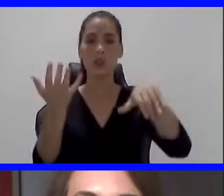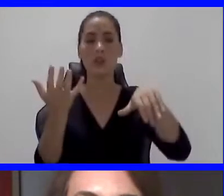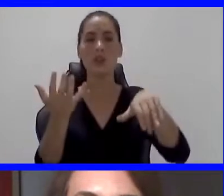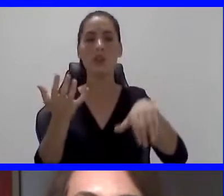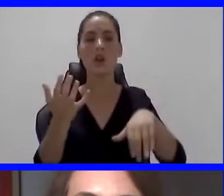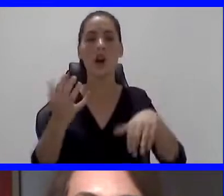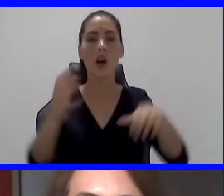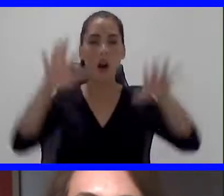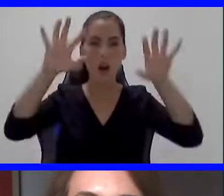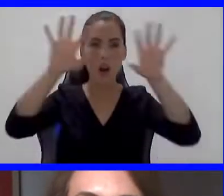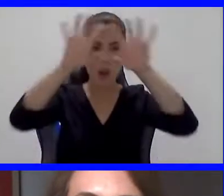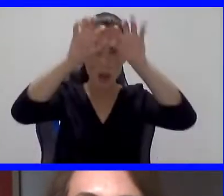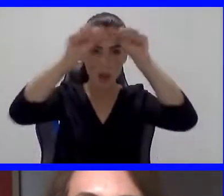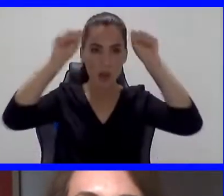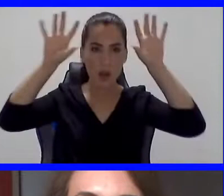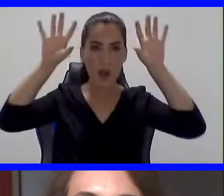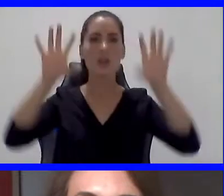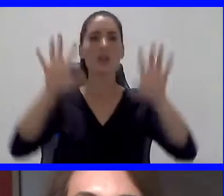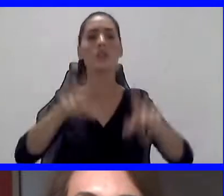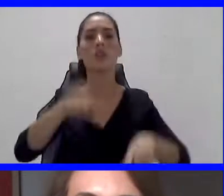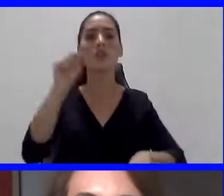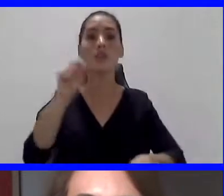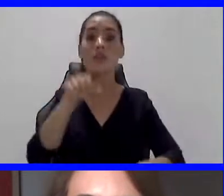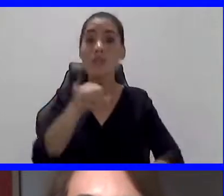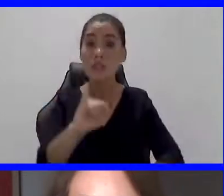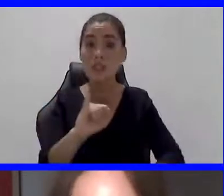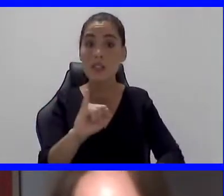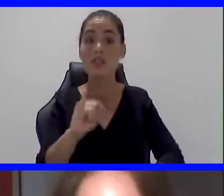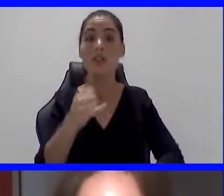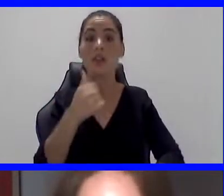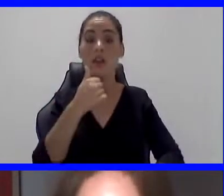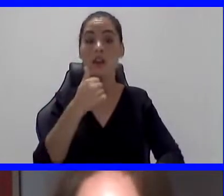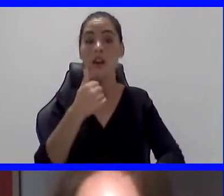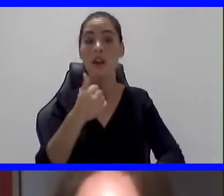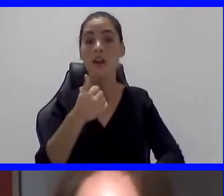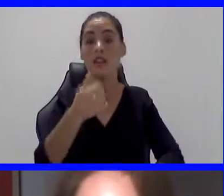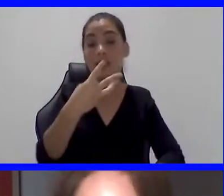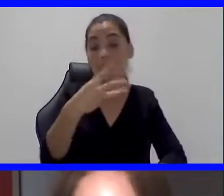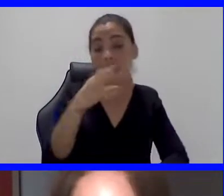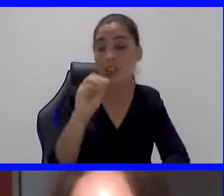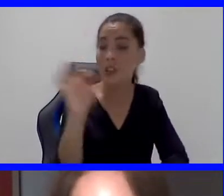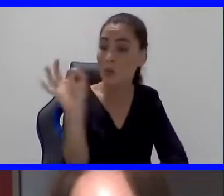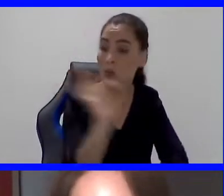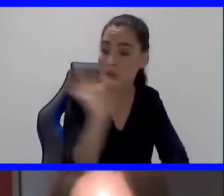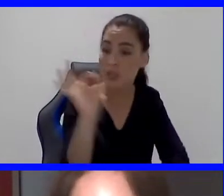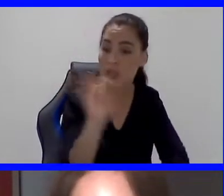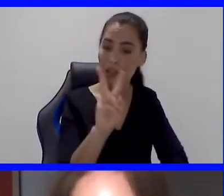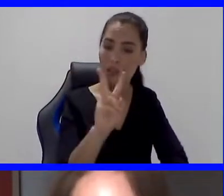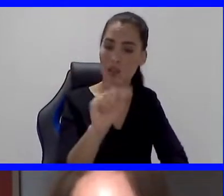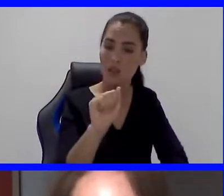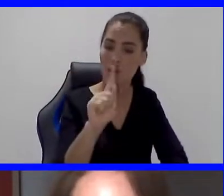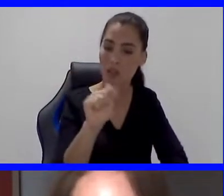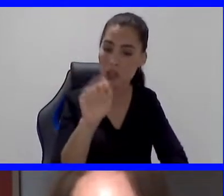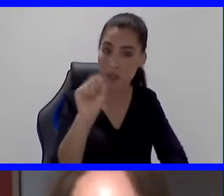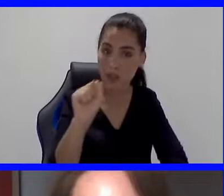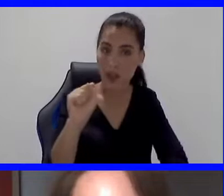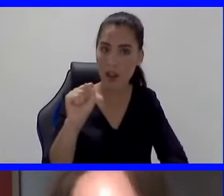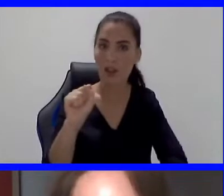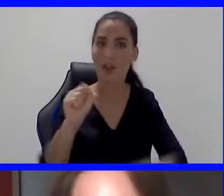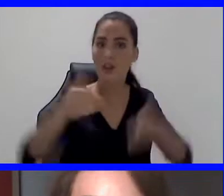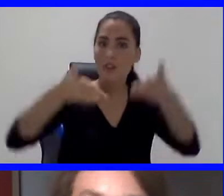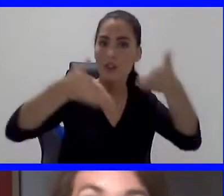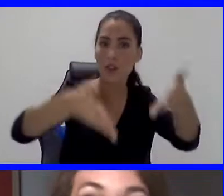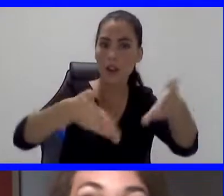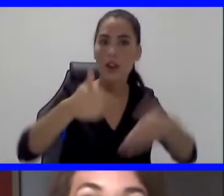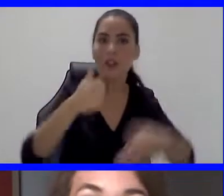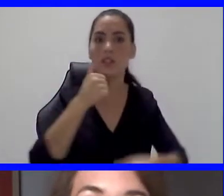se a mulher é 30% de vagas é destinada às mulheres para candidaturas, tem que ter 30% de tempo de rádio e de televisão